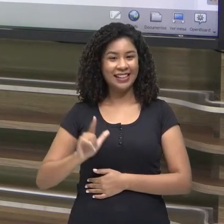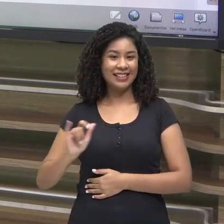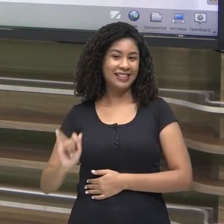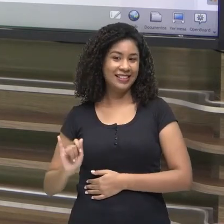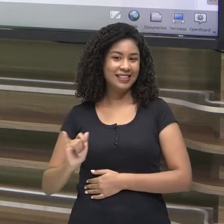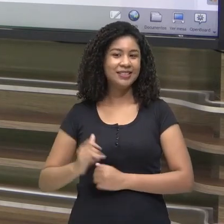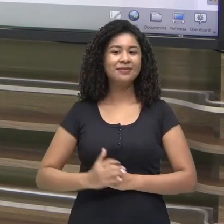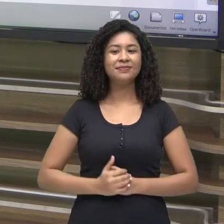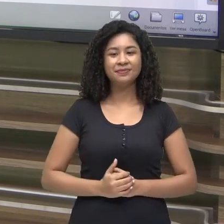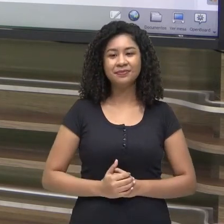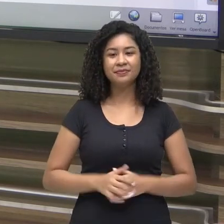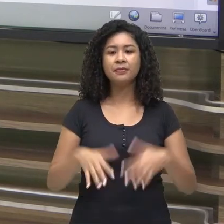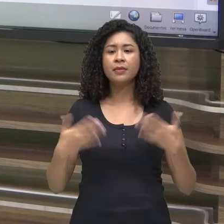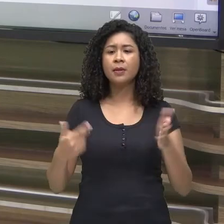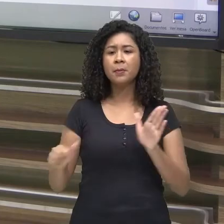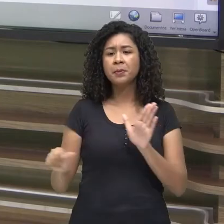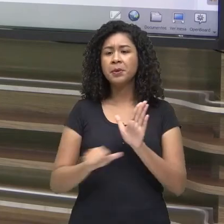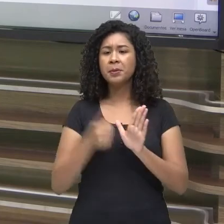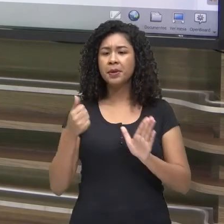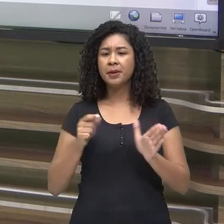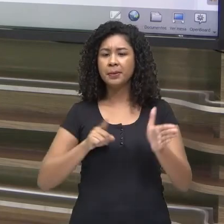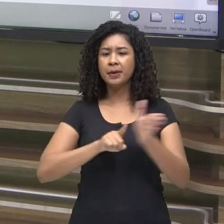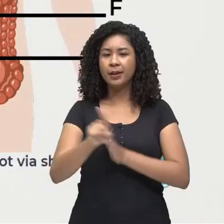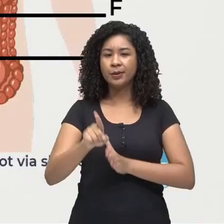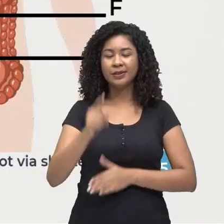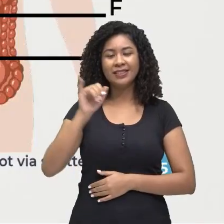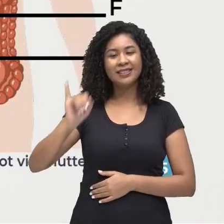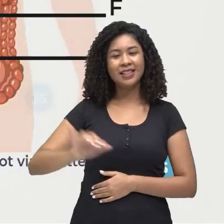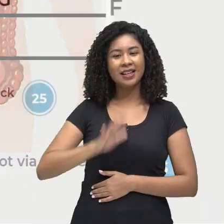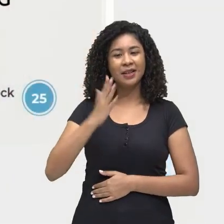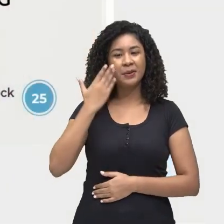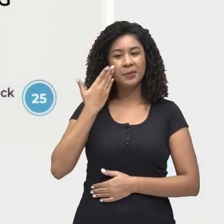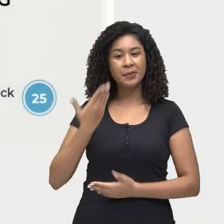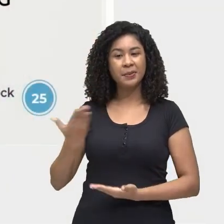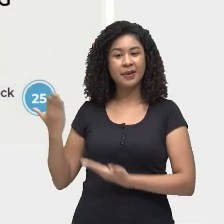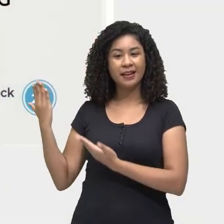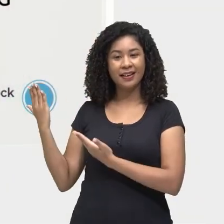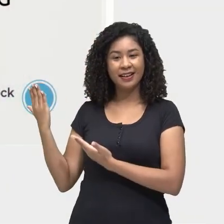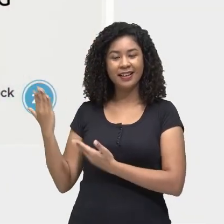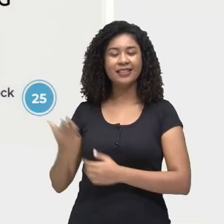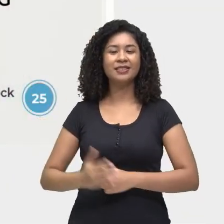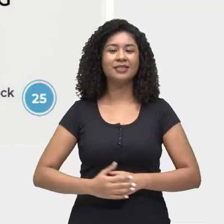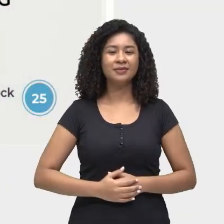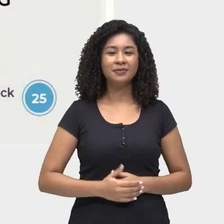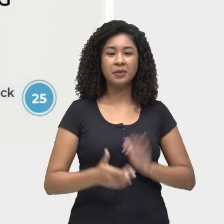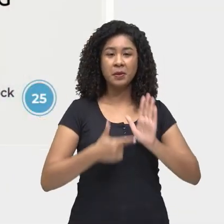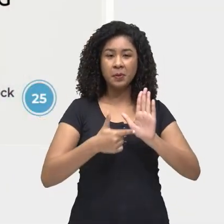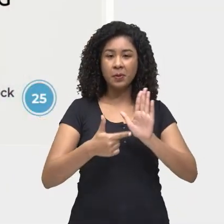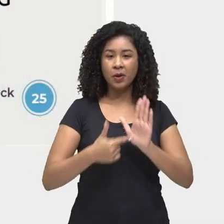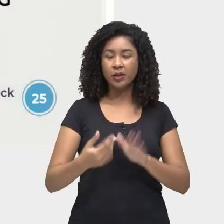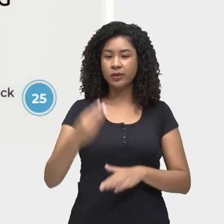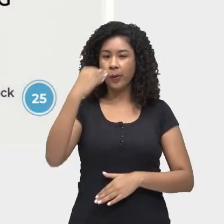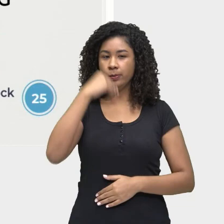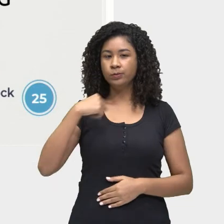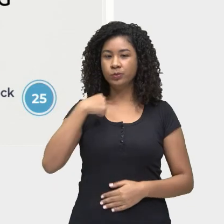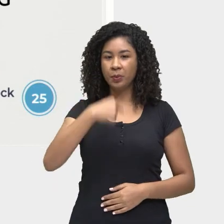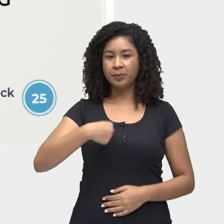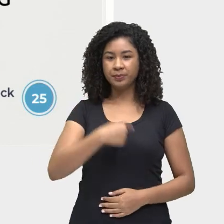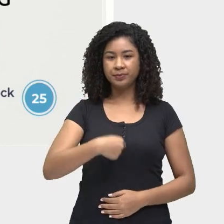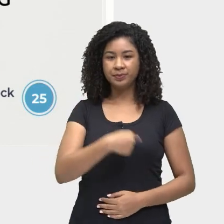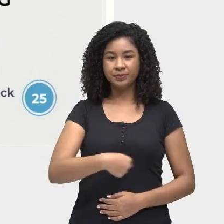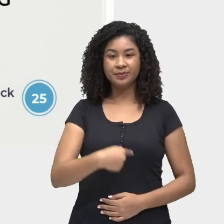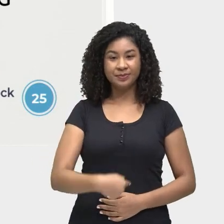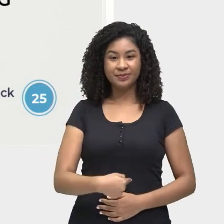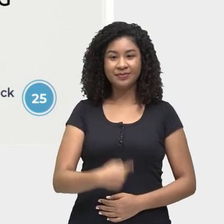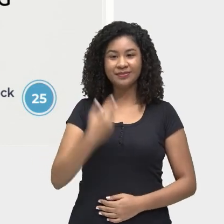certo? Então a primeira questão é com essa imagem, né, mostrando aí o nosso sistema digestório quase que como um